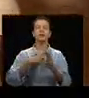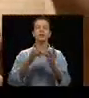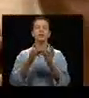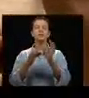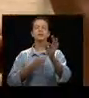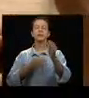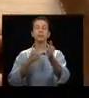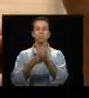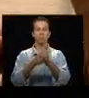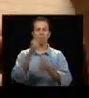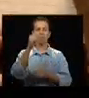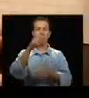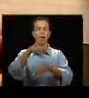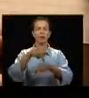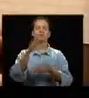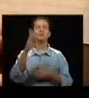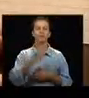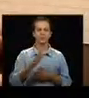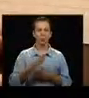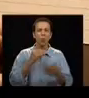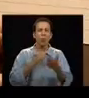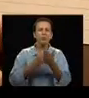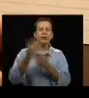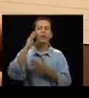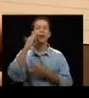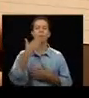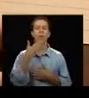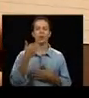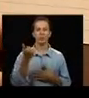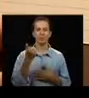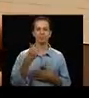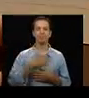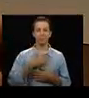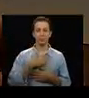tomei distância do Brasil, comecei a compreendê-lo melhor.